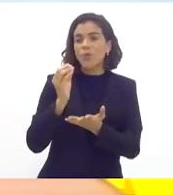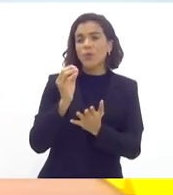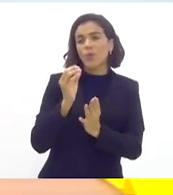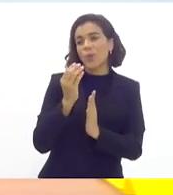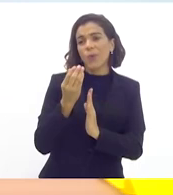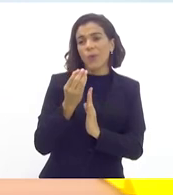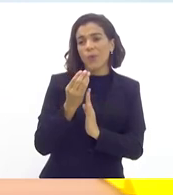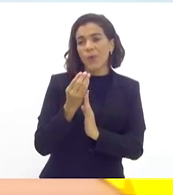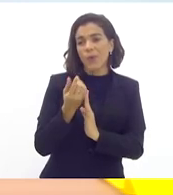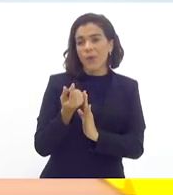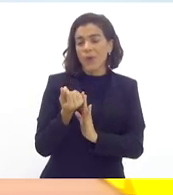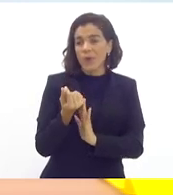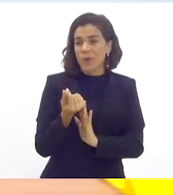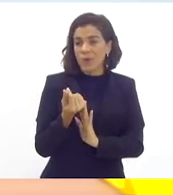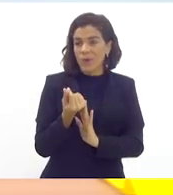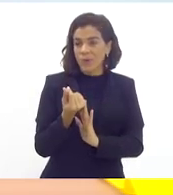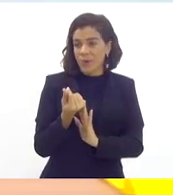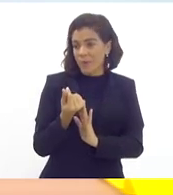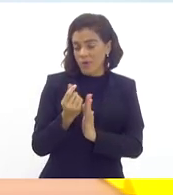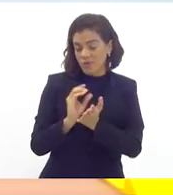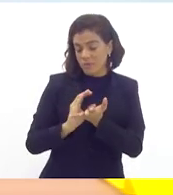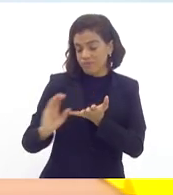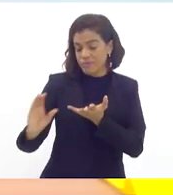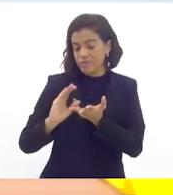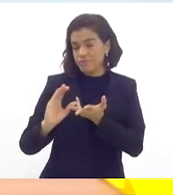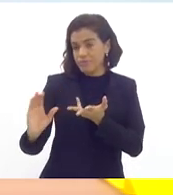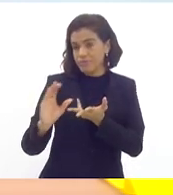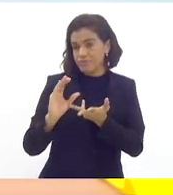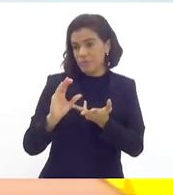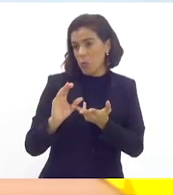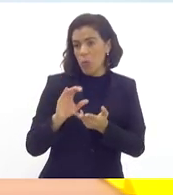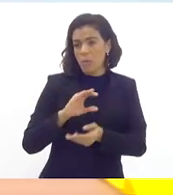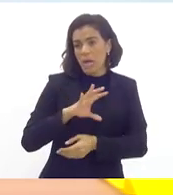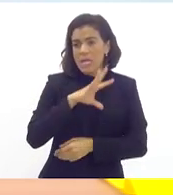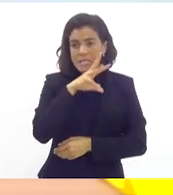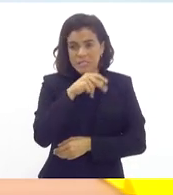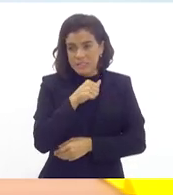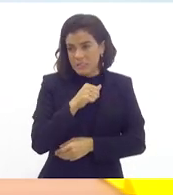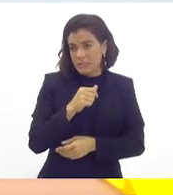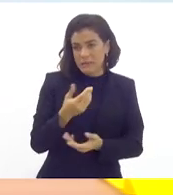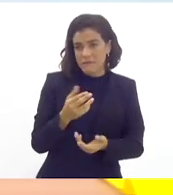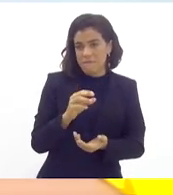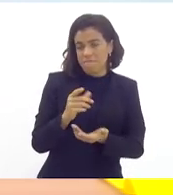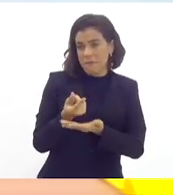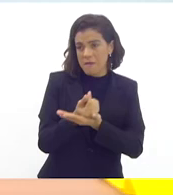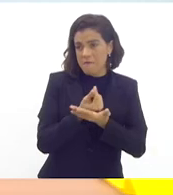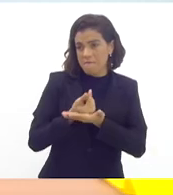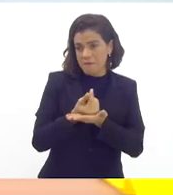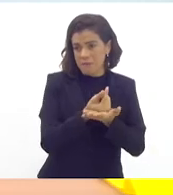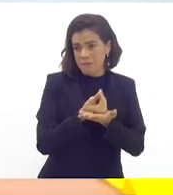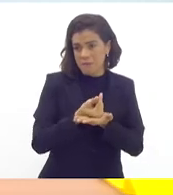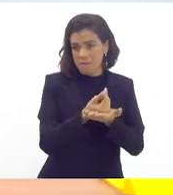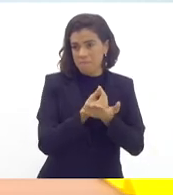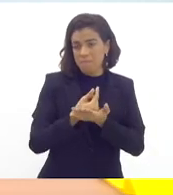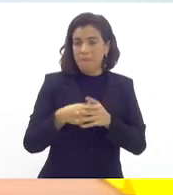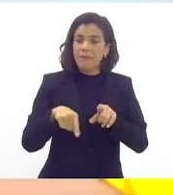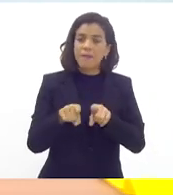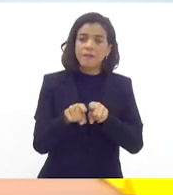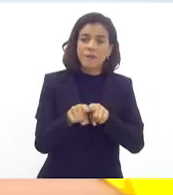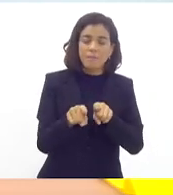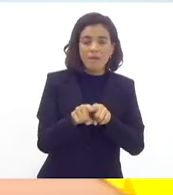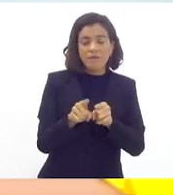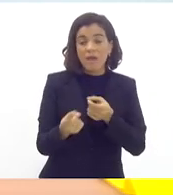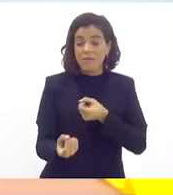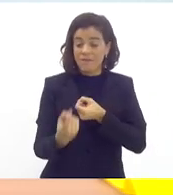para o Conselho Federativo ou a Receita Federal, dependendo do CBS ou da IBS, inclusive tem um